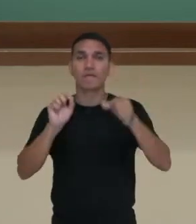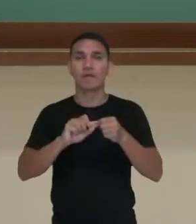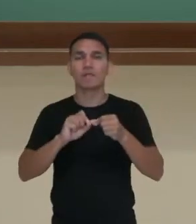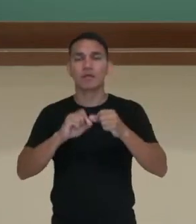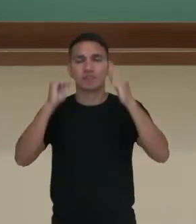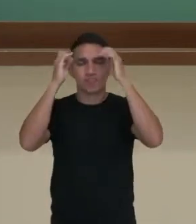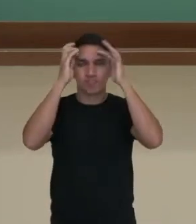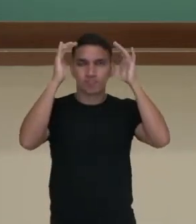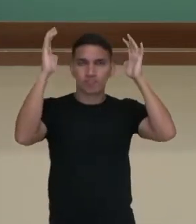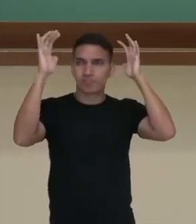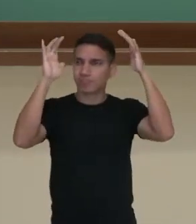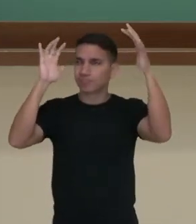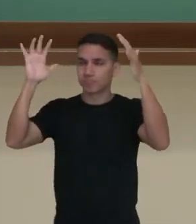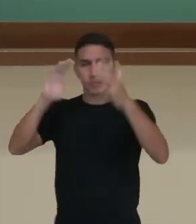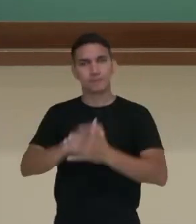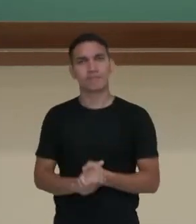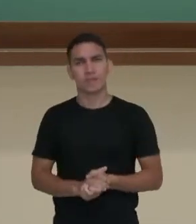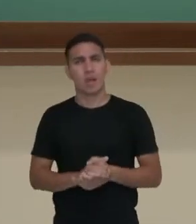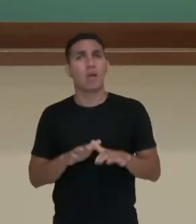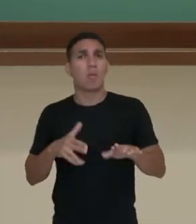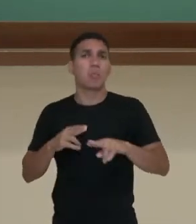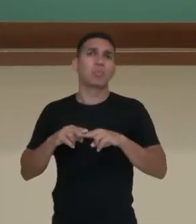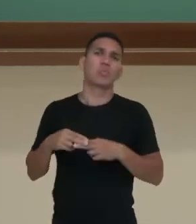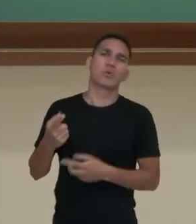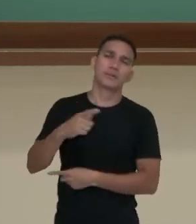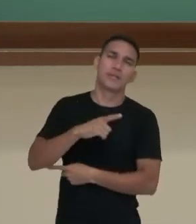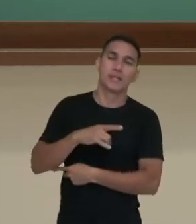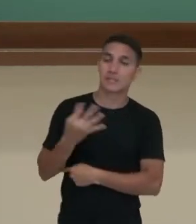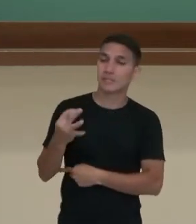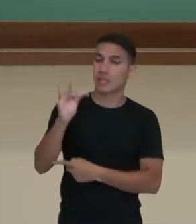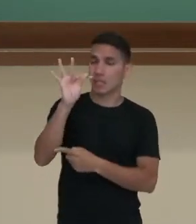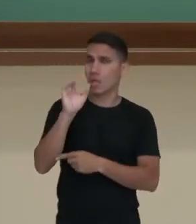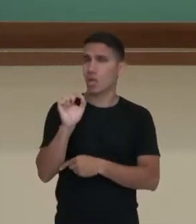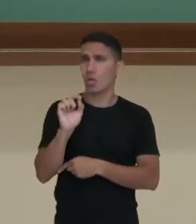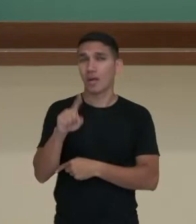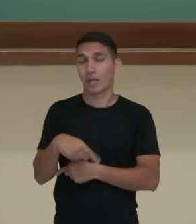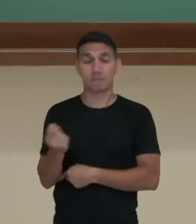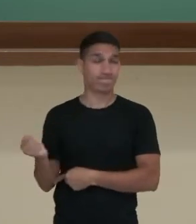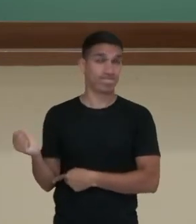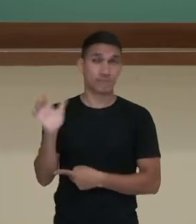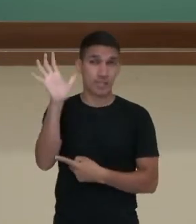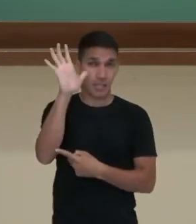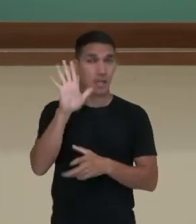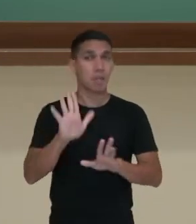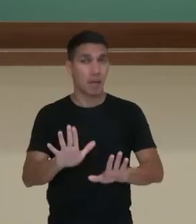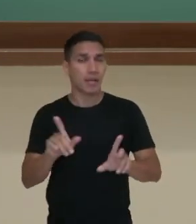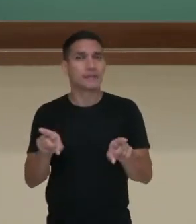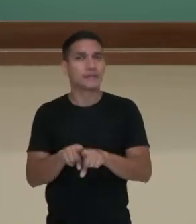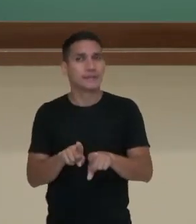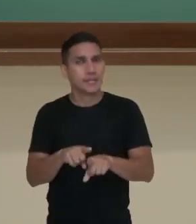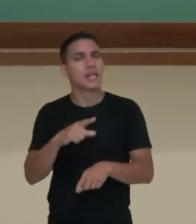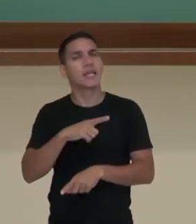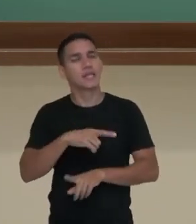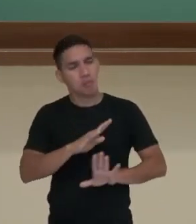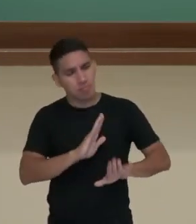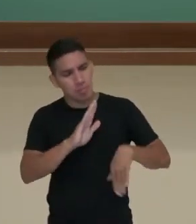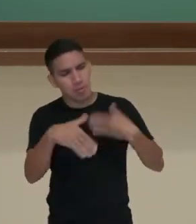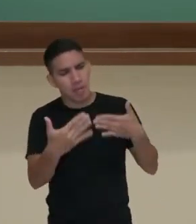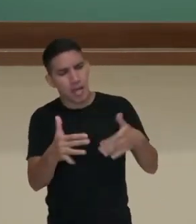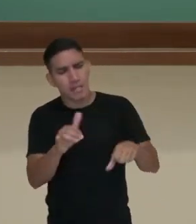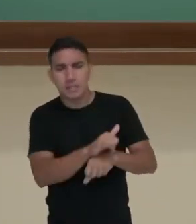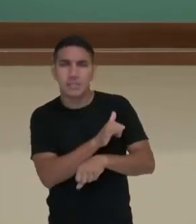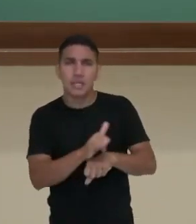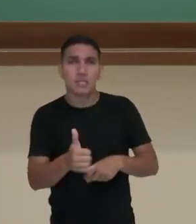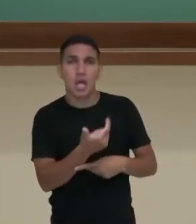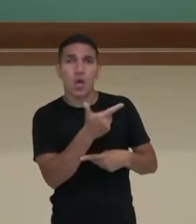virtual. Então você veja que, apesar da tecnologia ser ainda muito cara, está se desenvolvendo